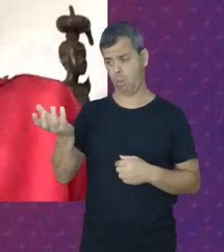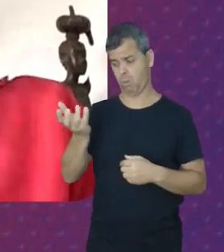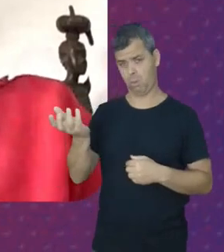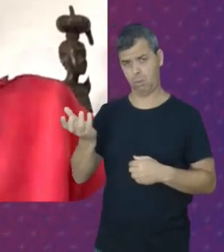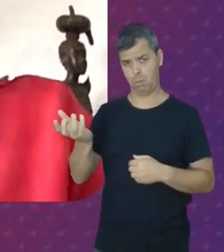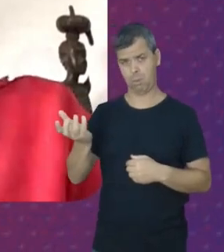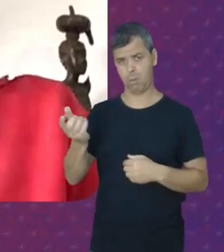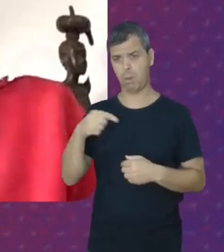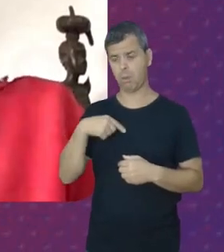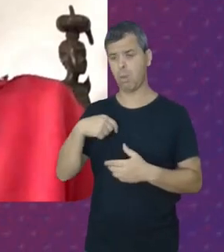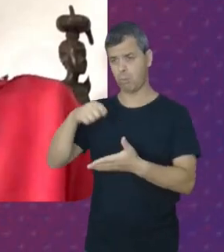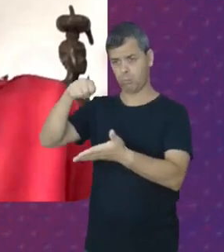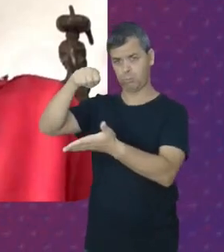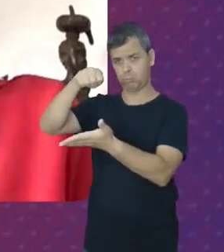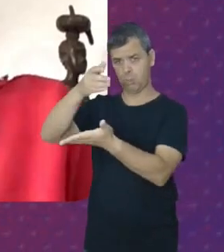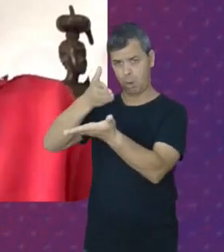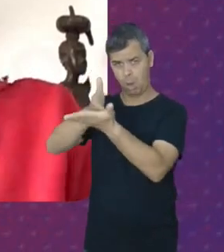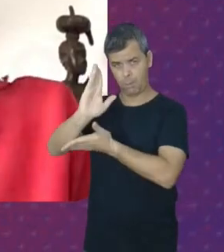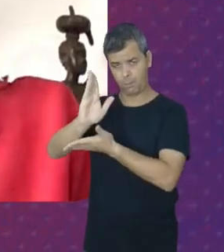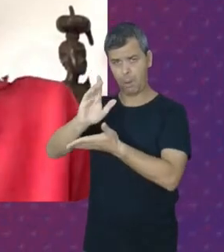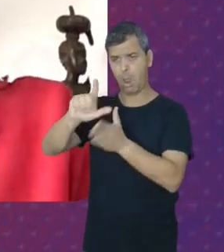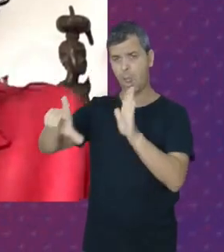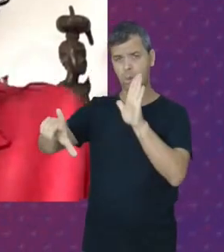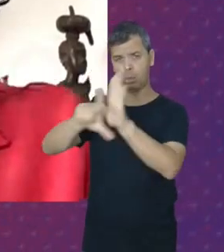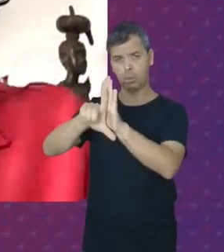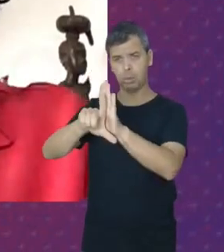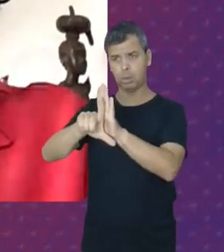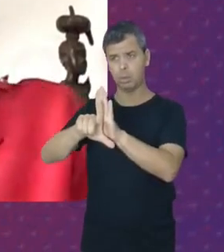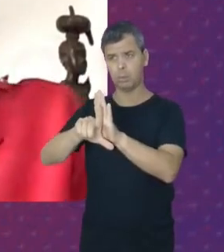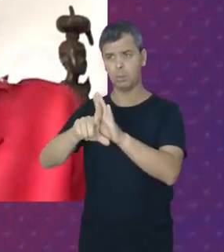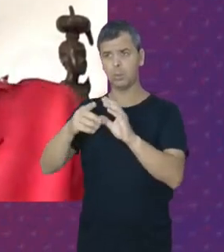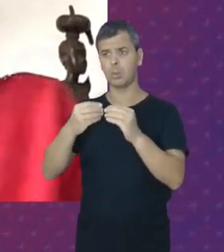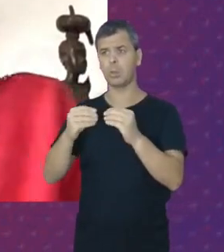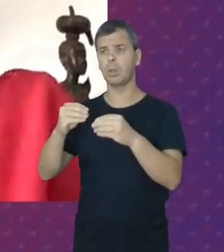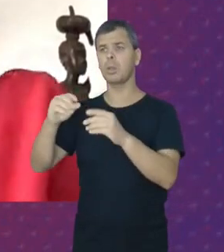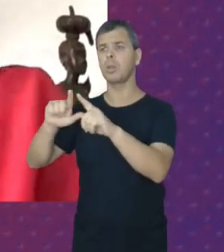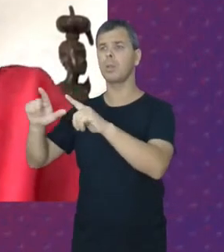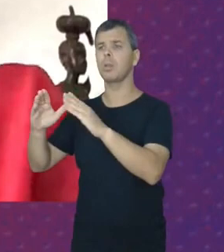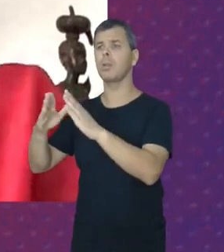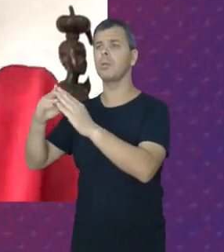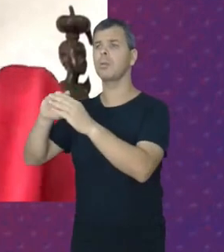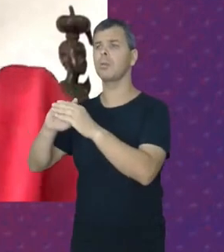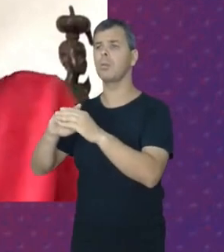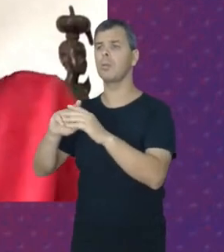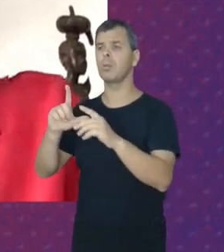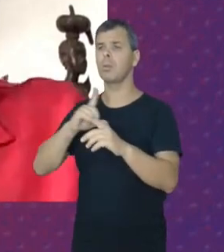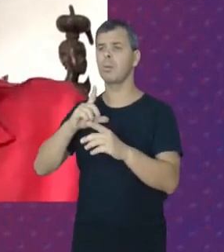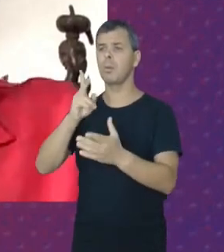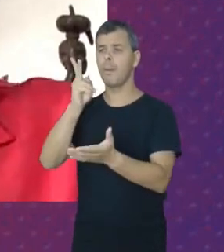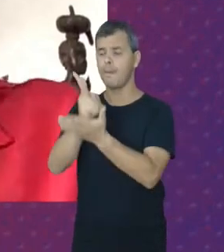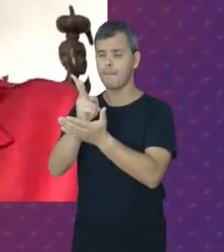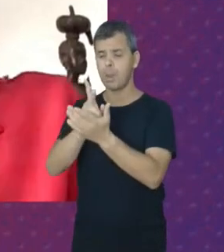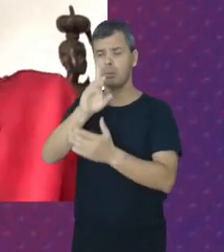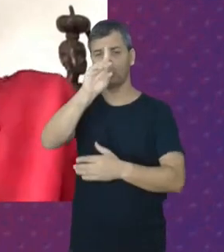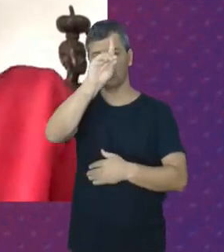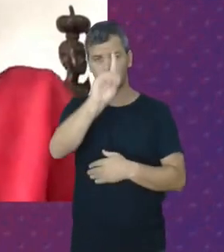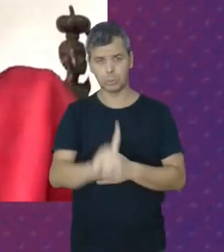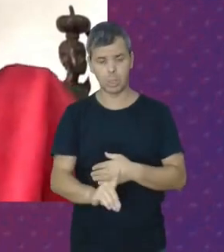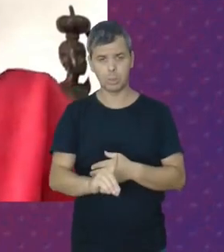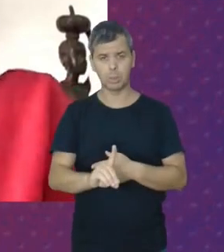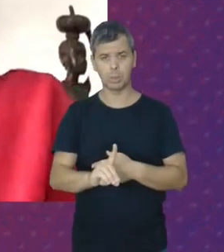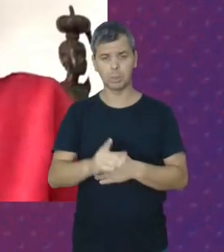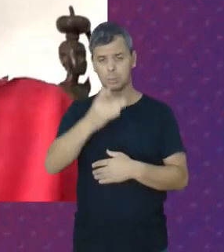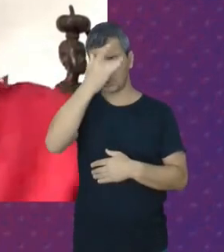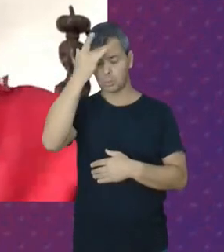quero Sancionar Essa lei Doméstica Tem os Mesmes Direitos Dos